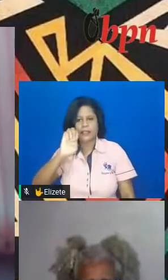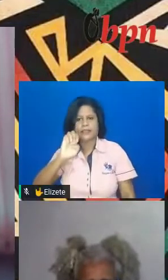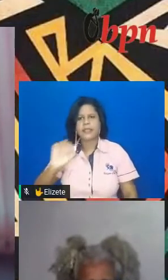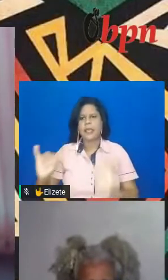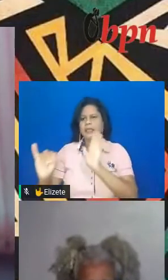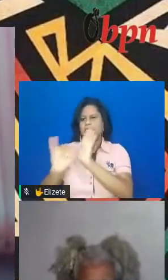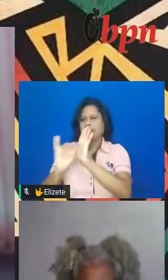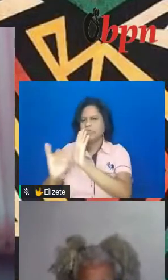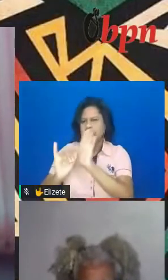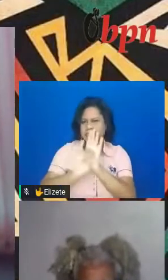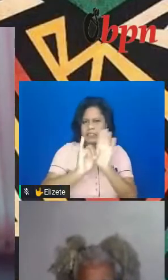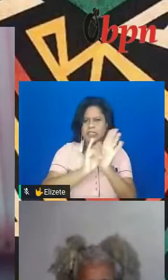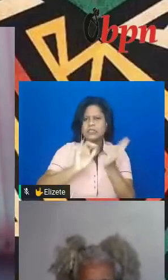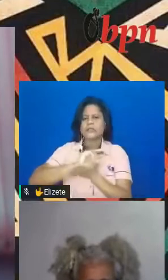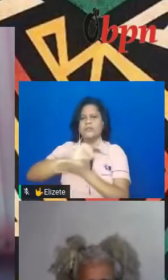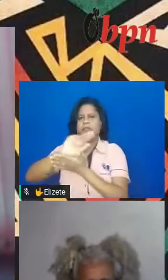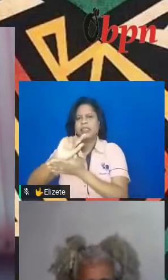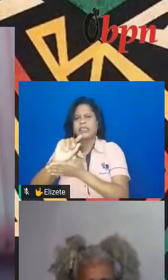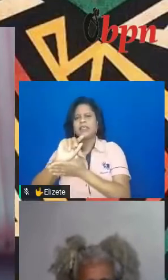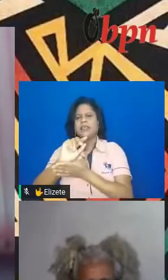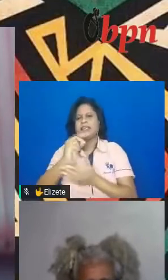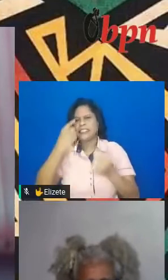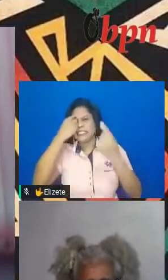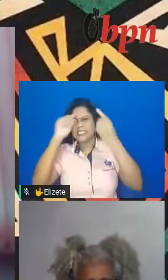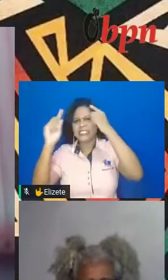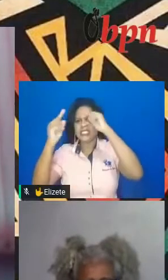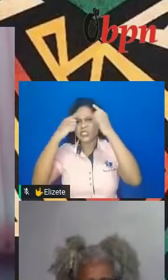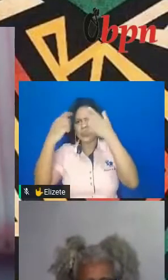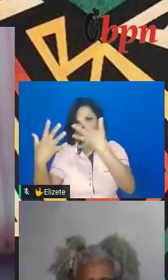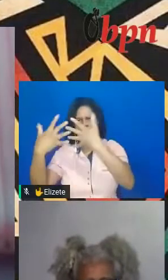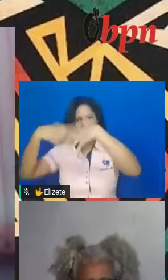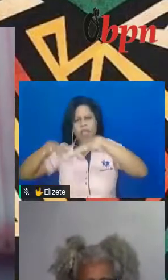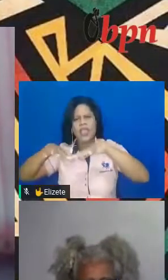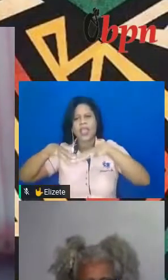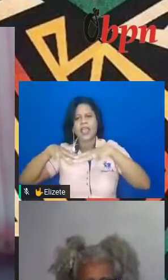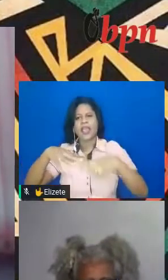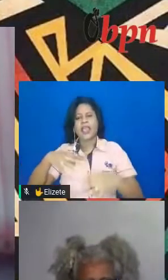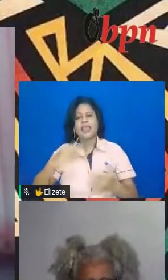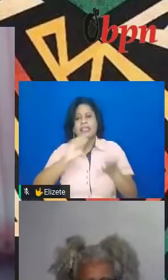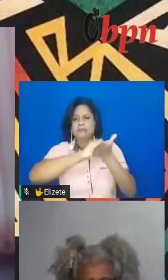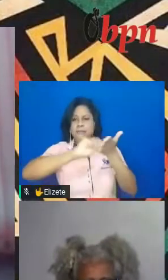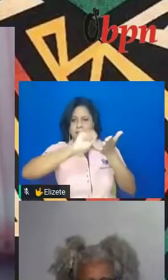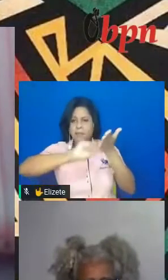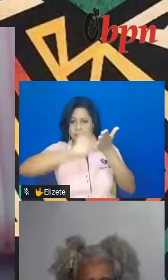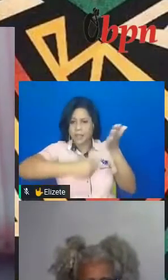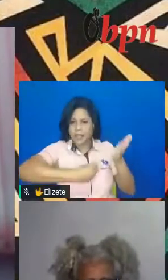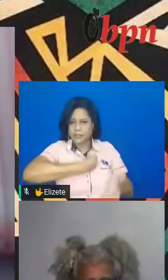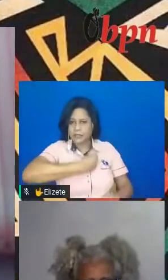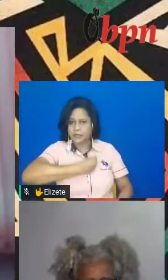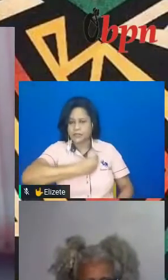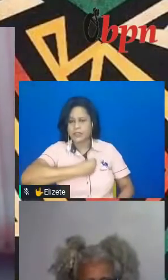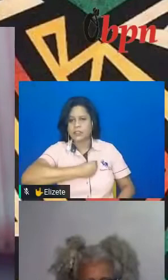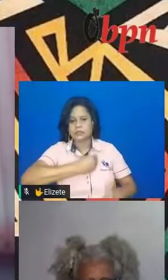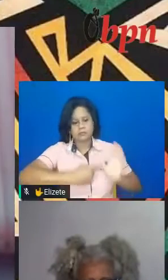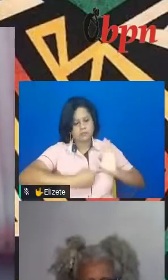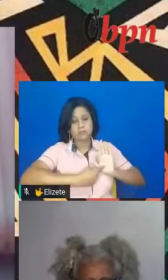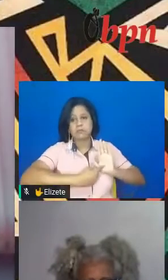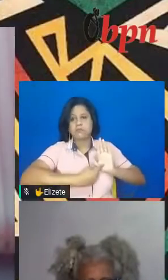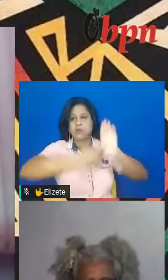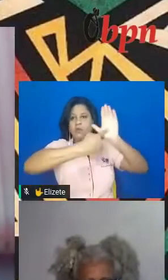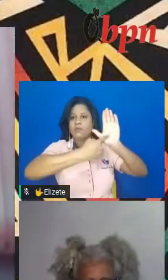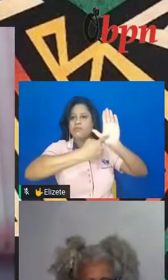interseccionalidade, engenhosidade e escrevivências permite que essas pessoas sejam colocadas